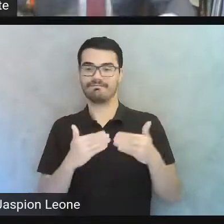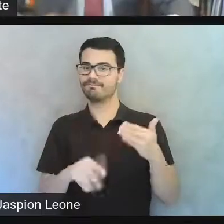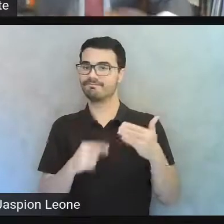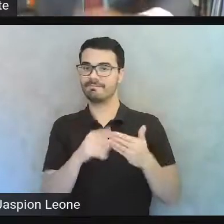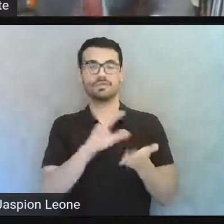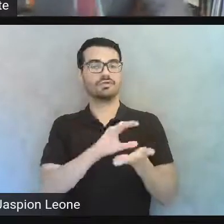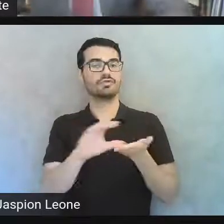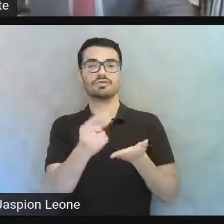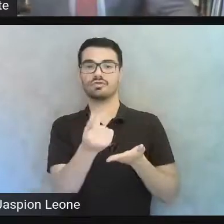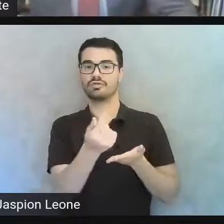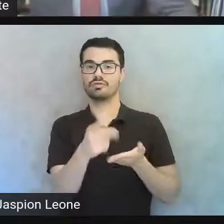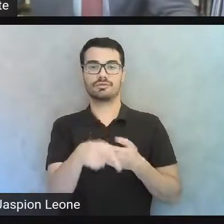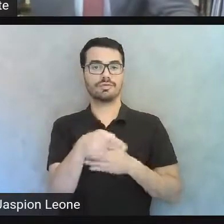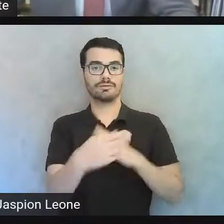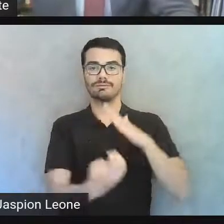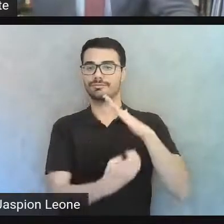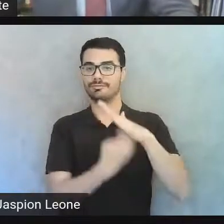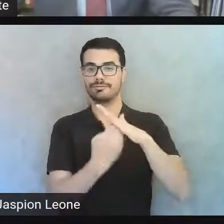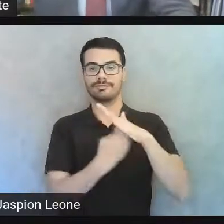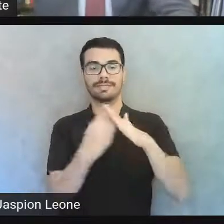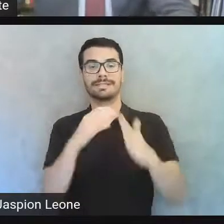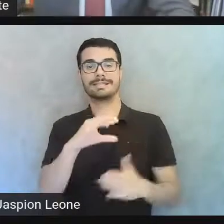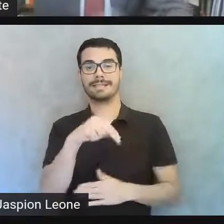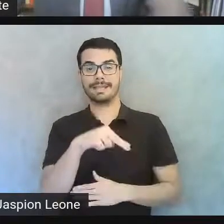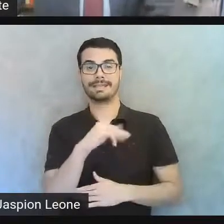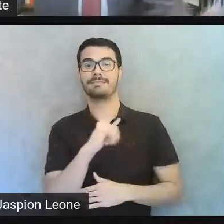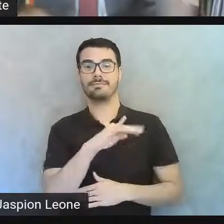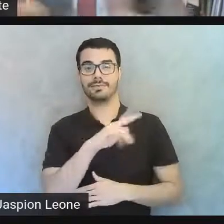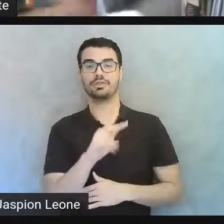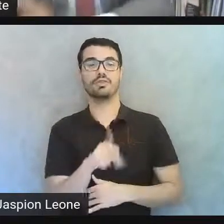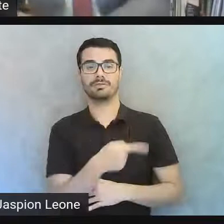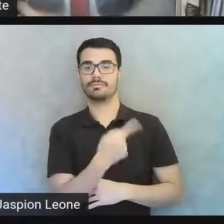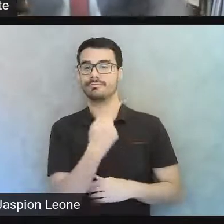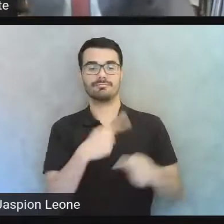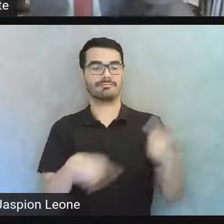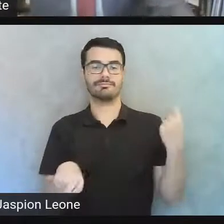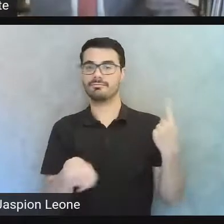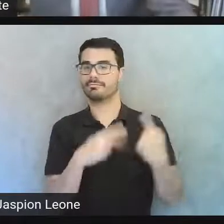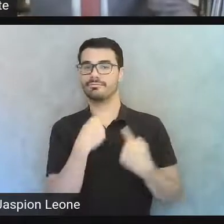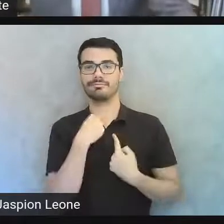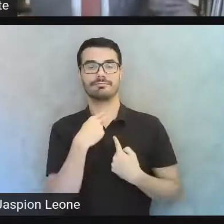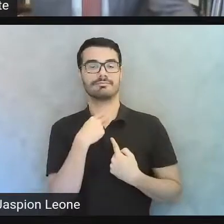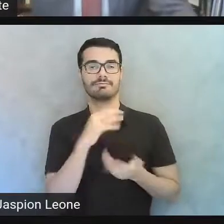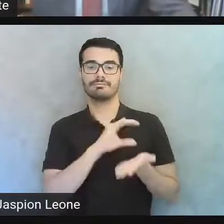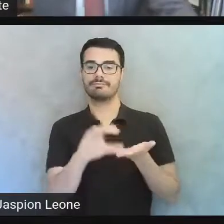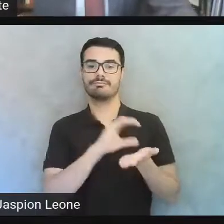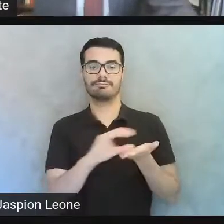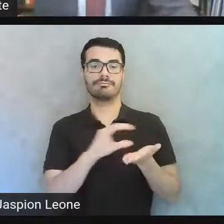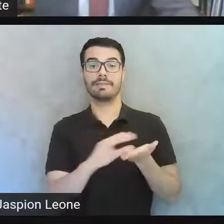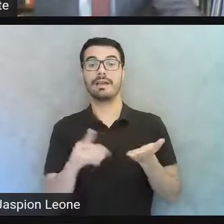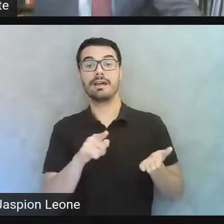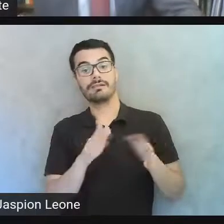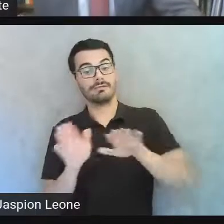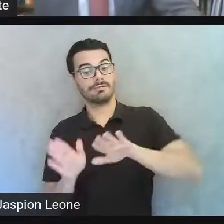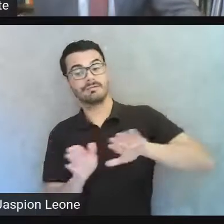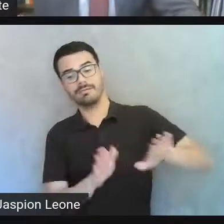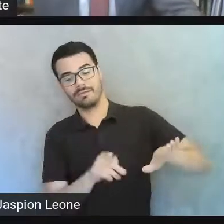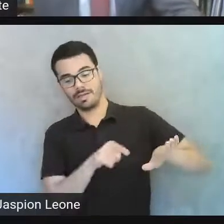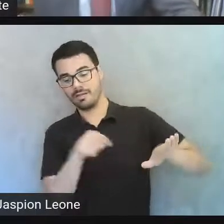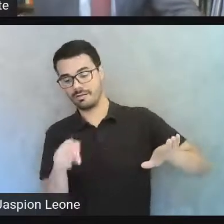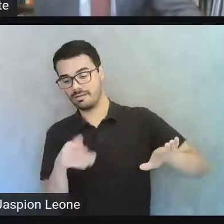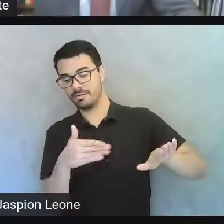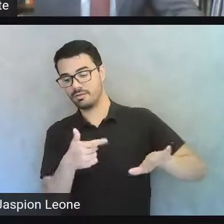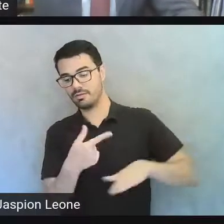inconstitucionalidade das doações feitas por pessoas jurídicas. A partir daí, então, nós temos um novo cenário no financiamento